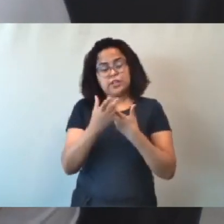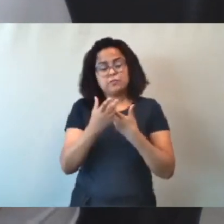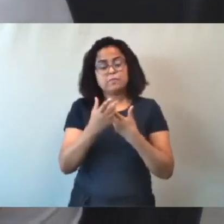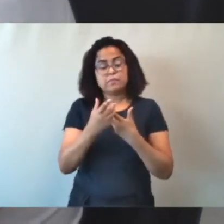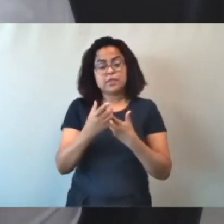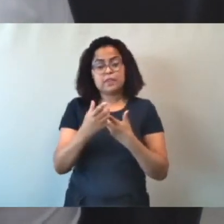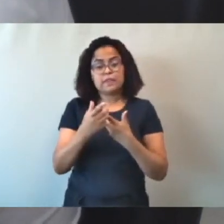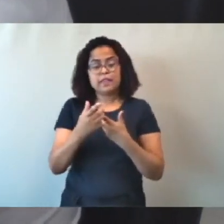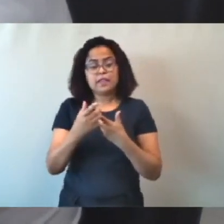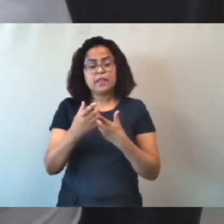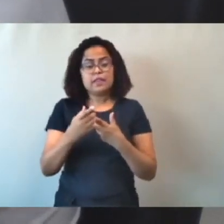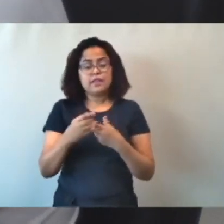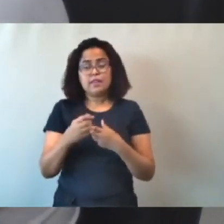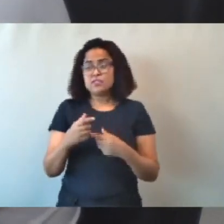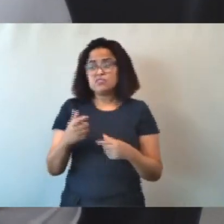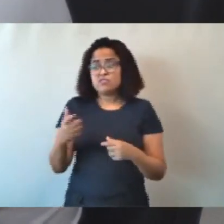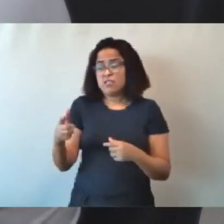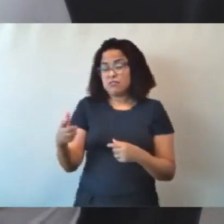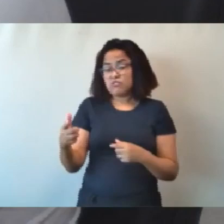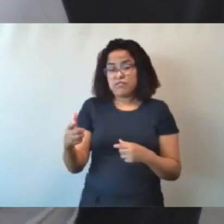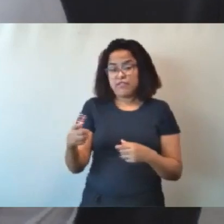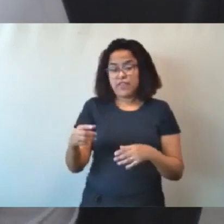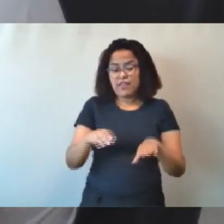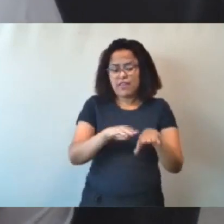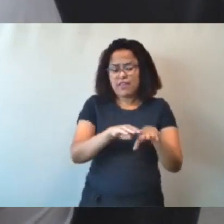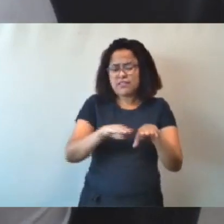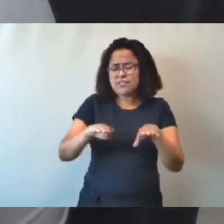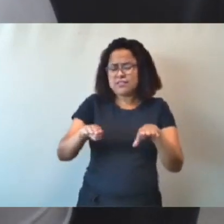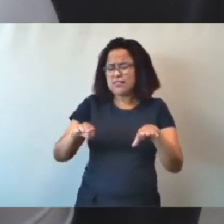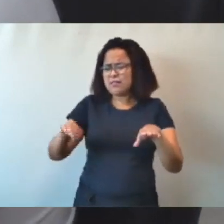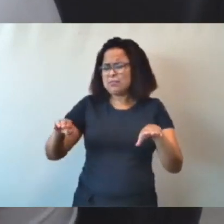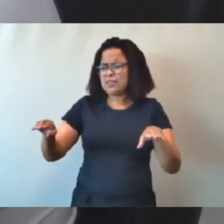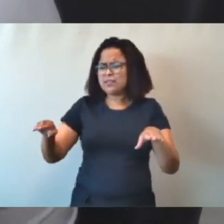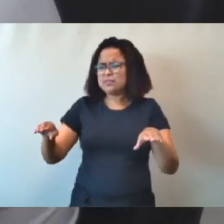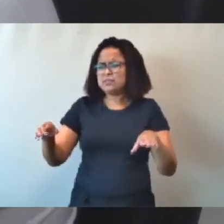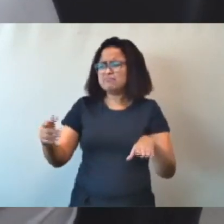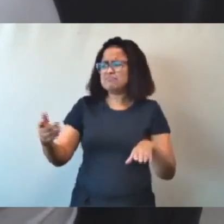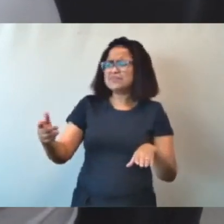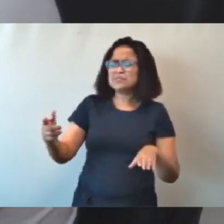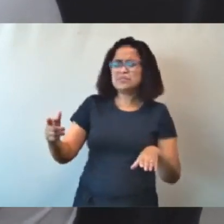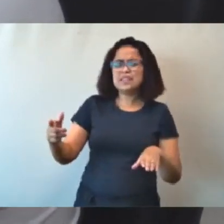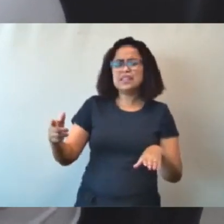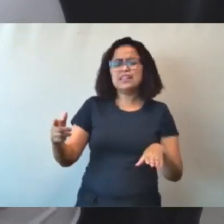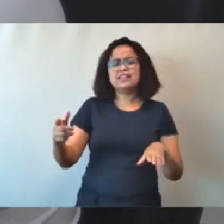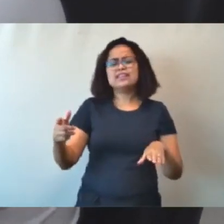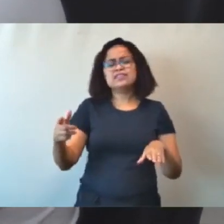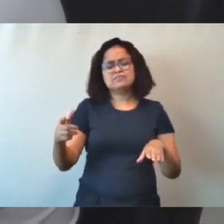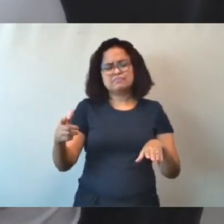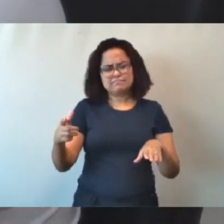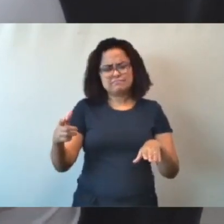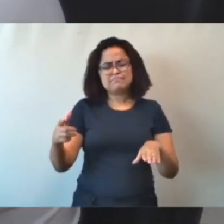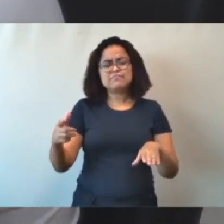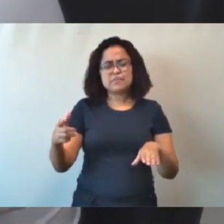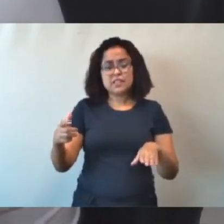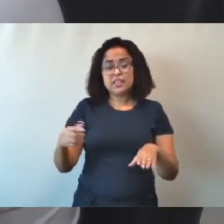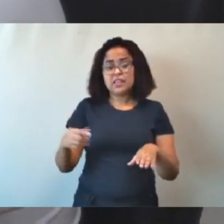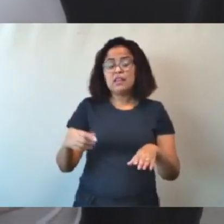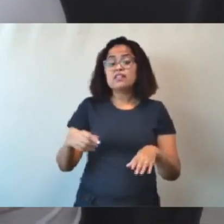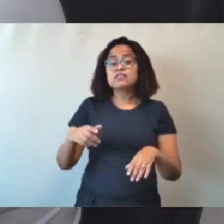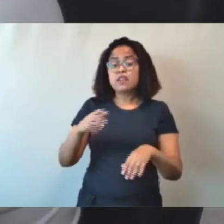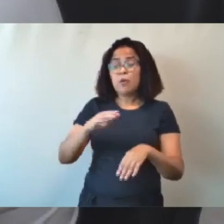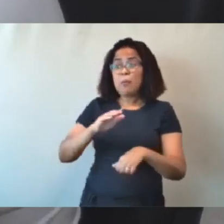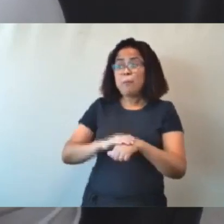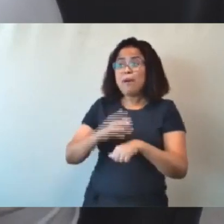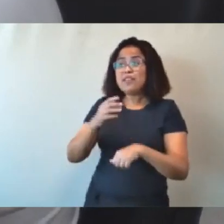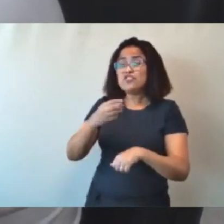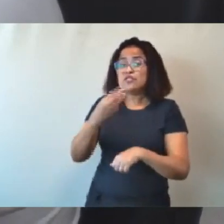comércio. É 30 mil pessoas. 30 mil. Direto e indireto. Falei a metade, 30 então, mil pessoas indireto. Aquela região nossa